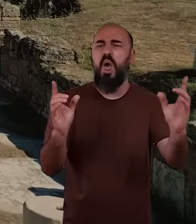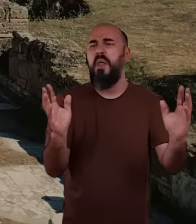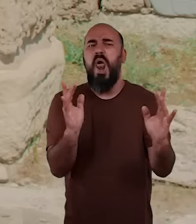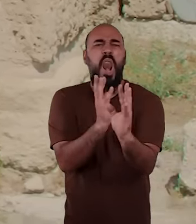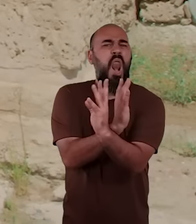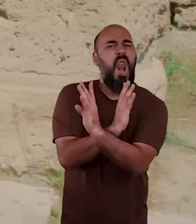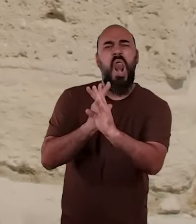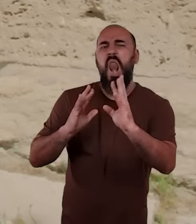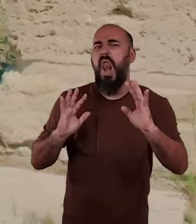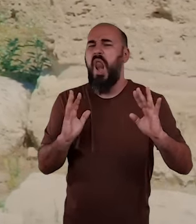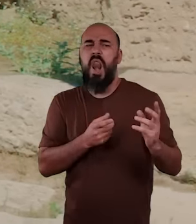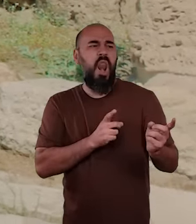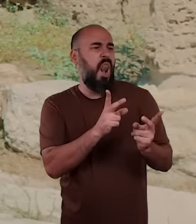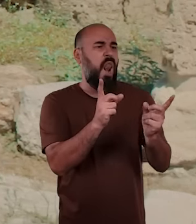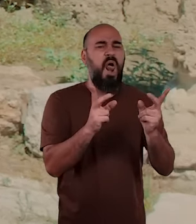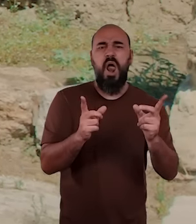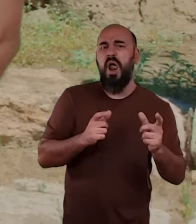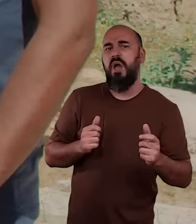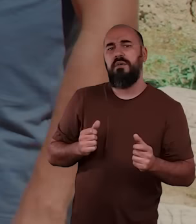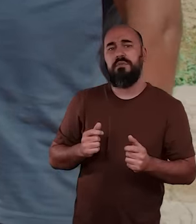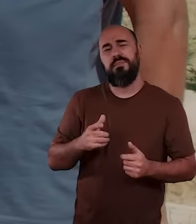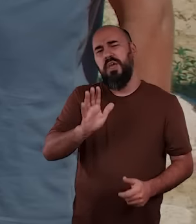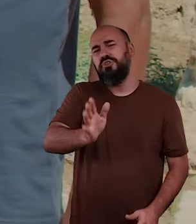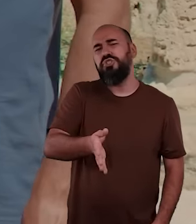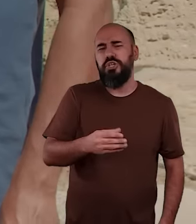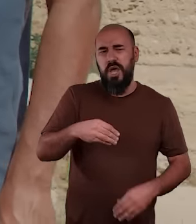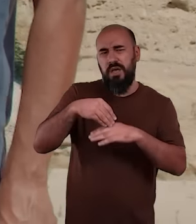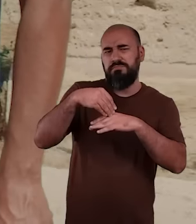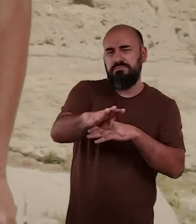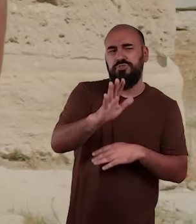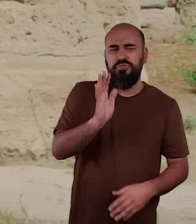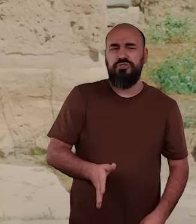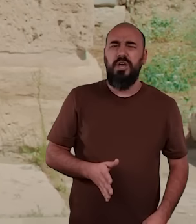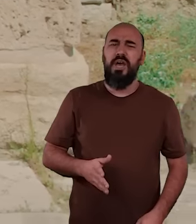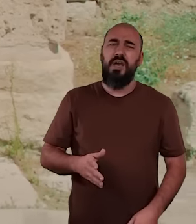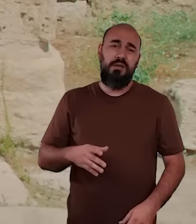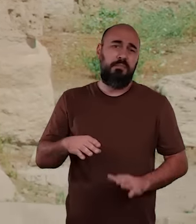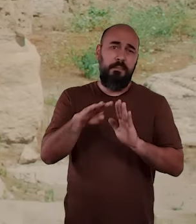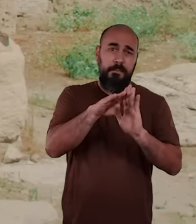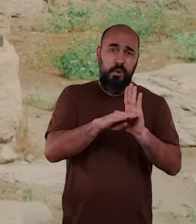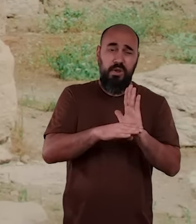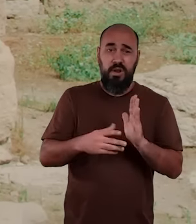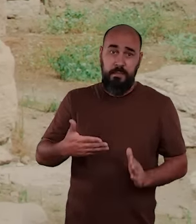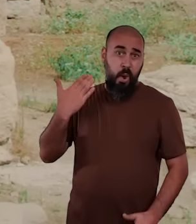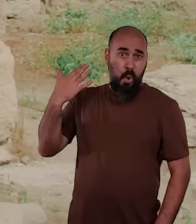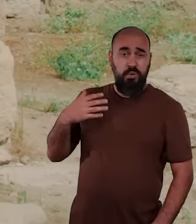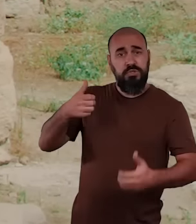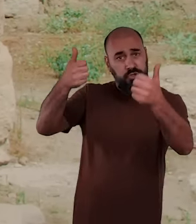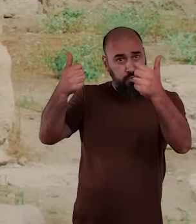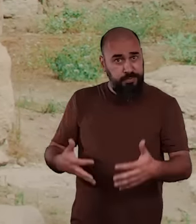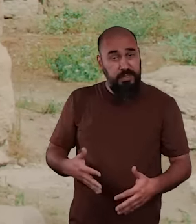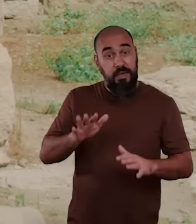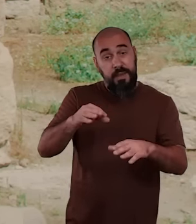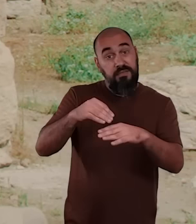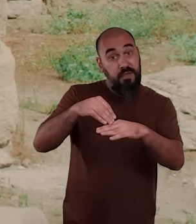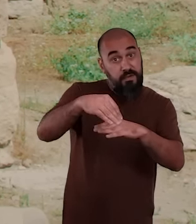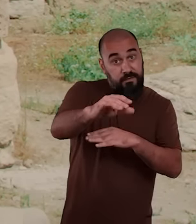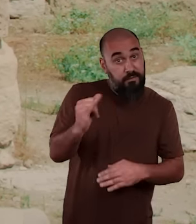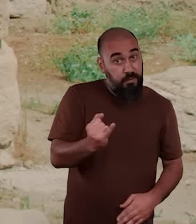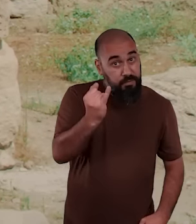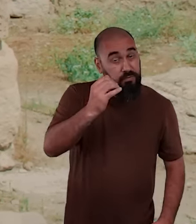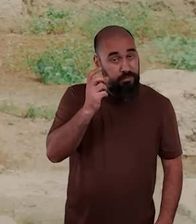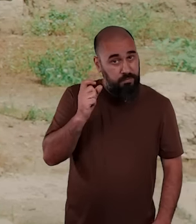algo que eu já mencionei em outros programas, mas eu acho que como o aprendizado também envolve a repetição, não custa nada repetir a